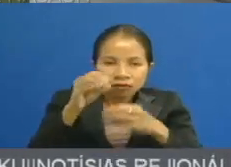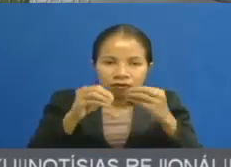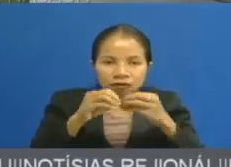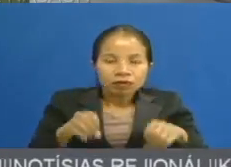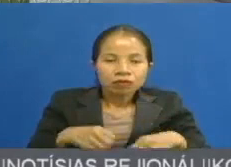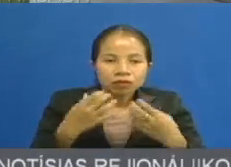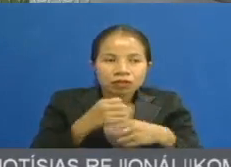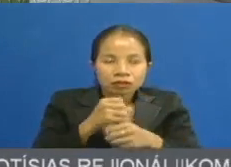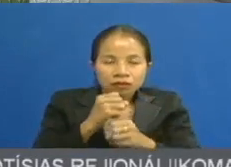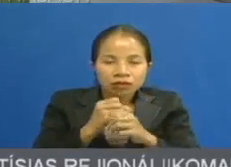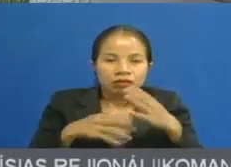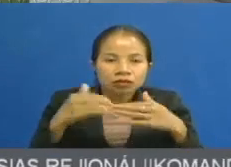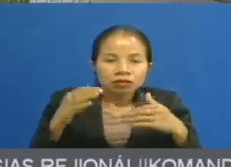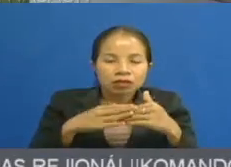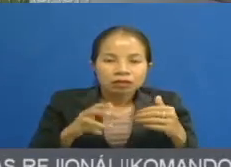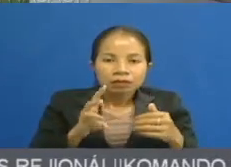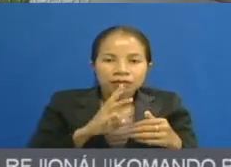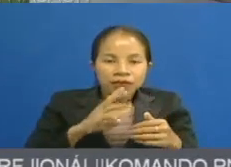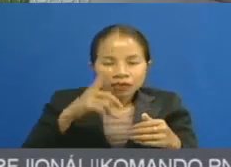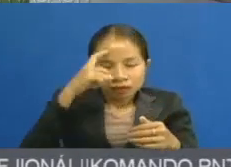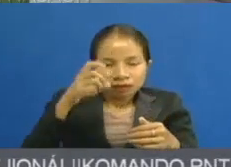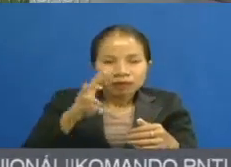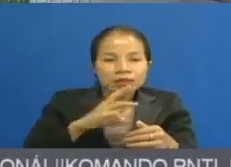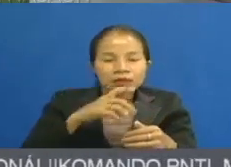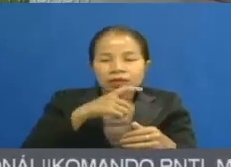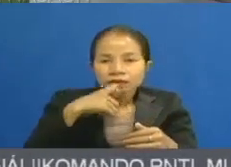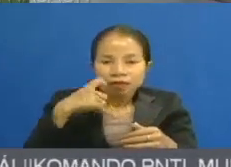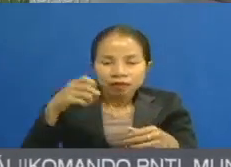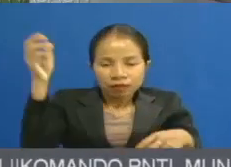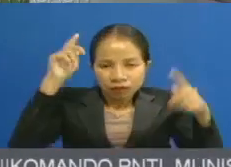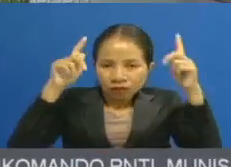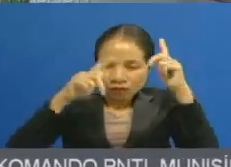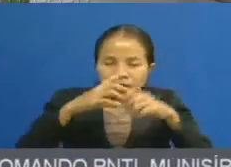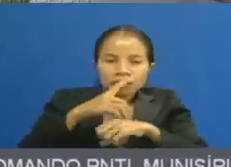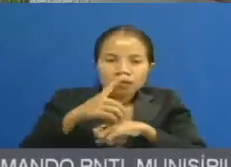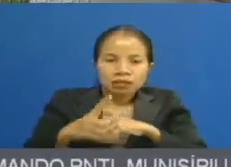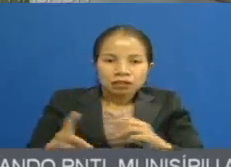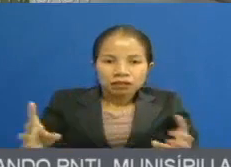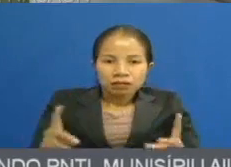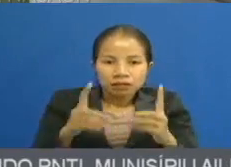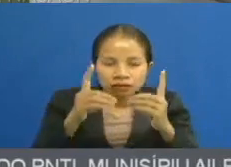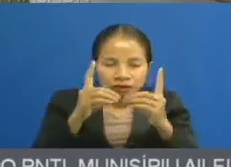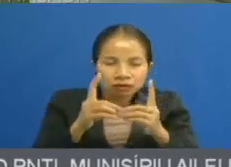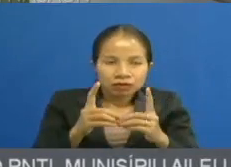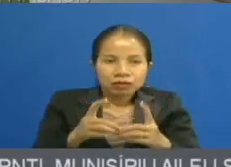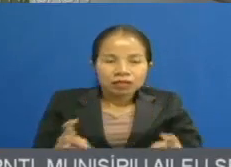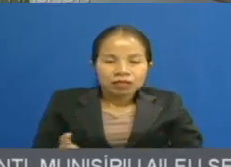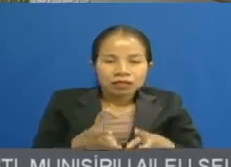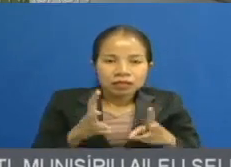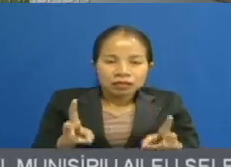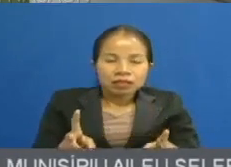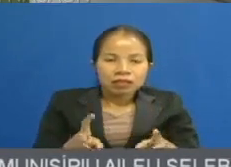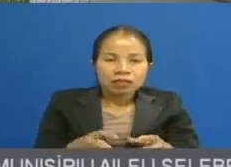oinsa com halo conservação B, tamba B maran, nomos problema, desastre natural se neba acontece, estrada rural se neba